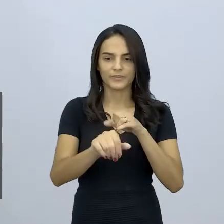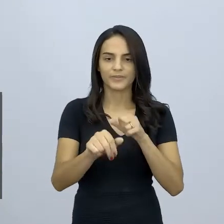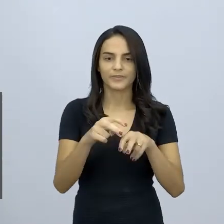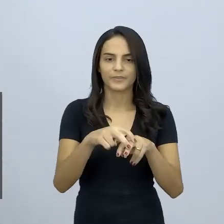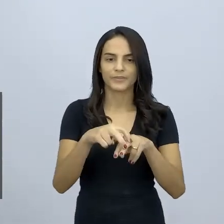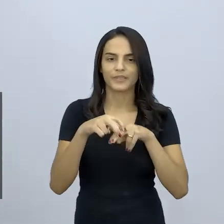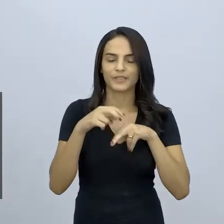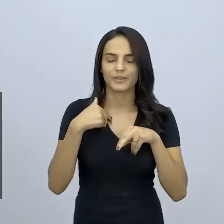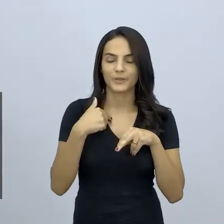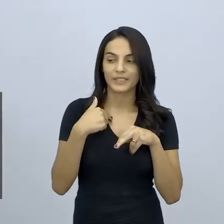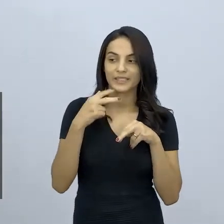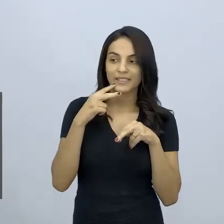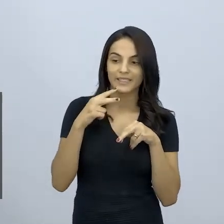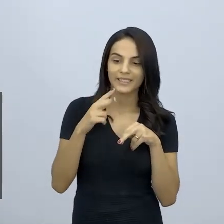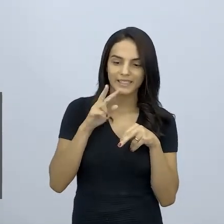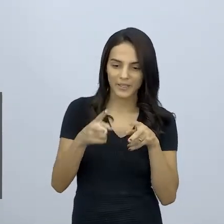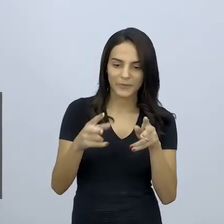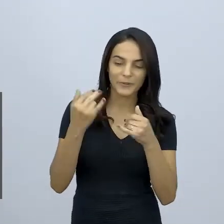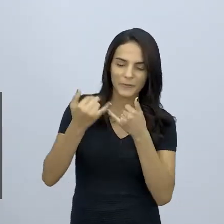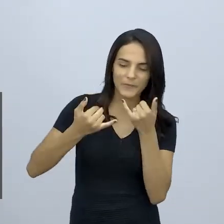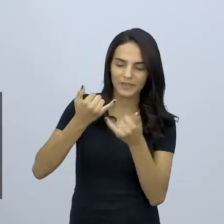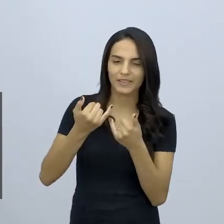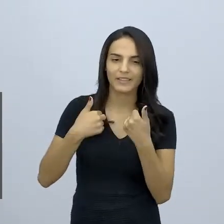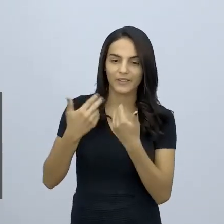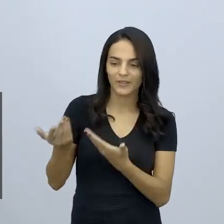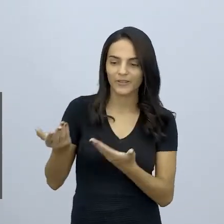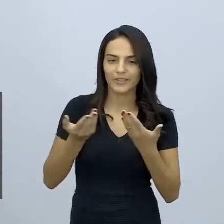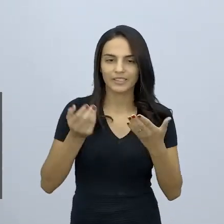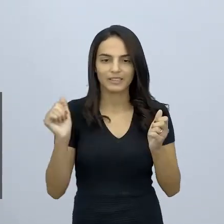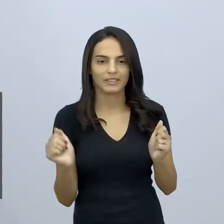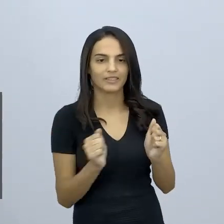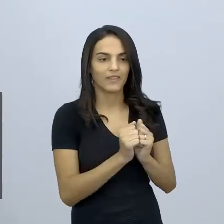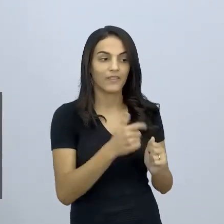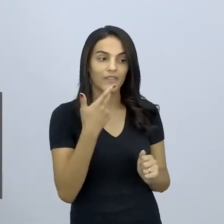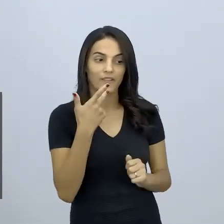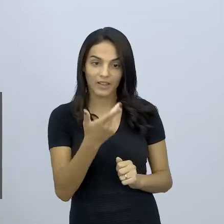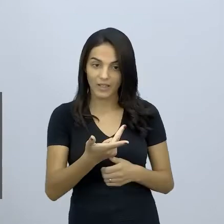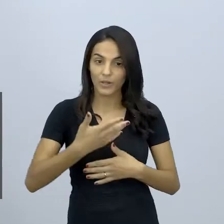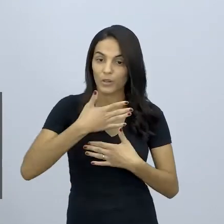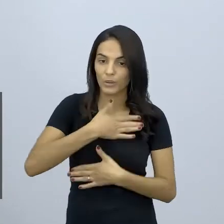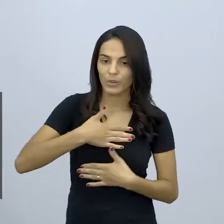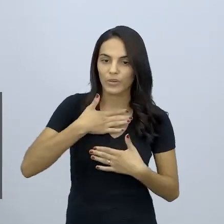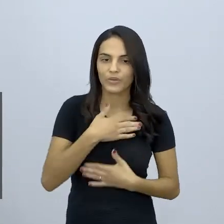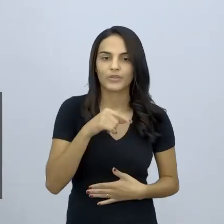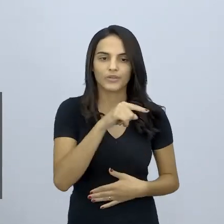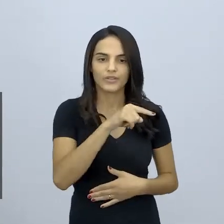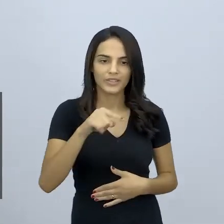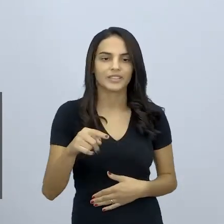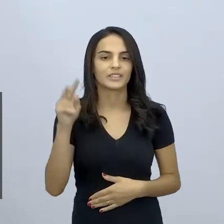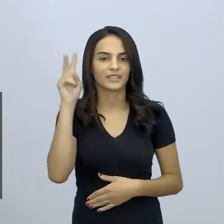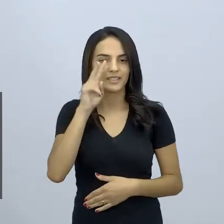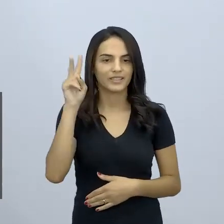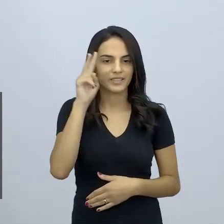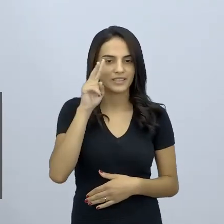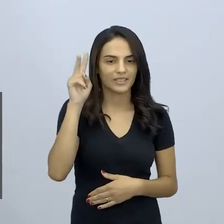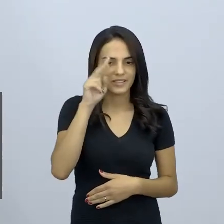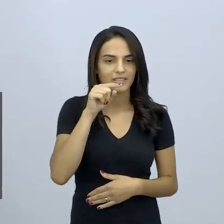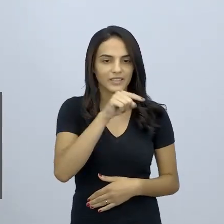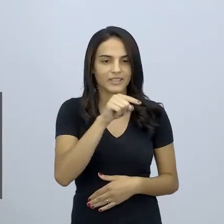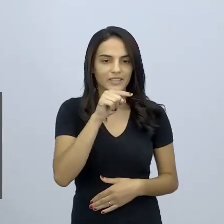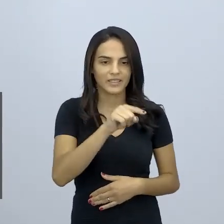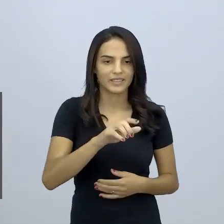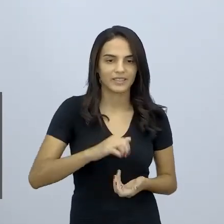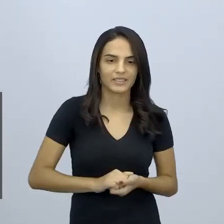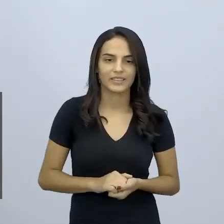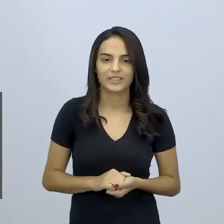sempre brinco com ela. E aí, né, eu fiz o convite para ela estar aqui na nossa aula. Eu falei, eu gosto quando você lembra o seu meio ali. É a